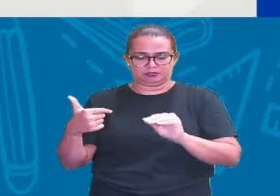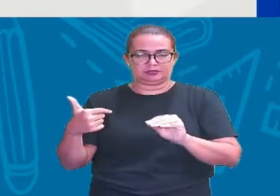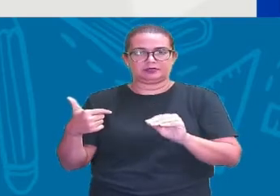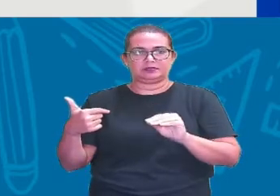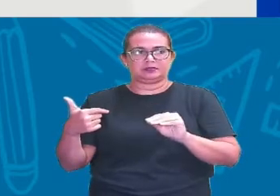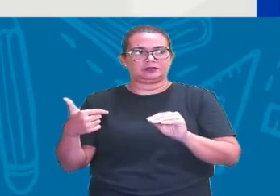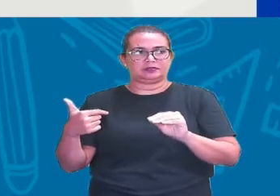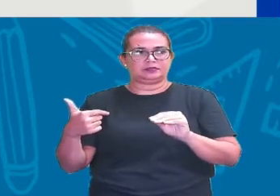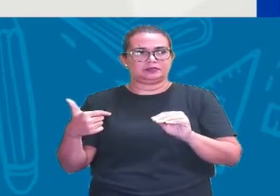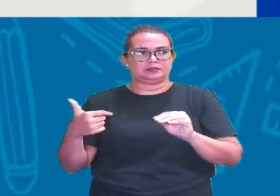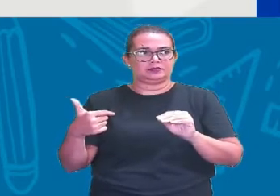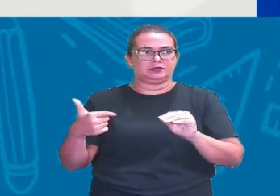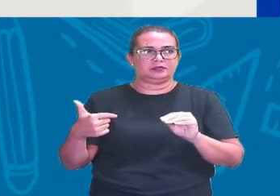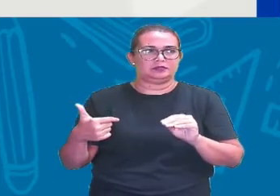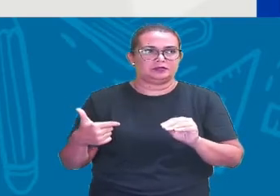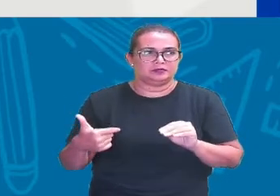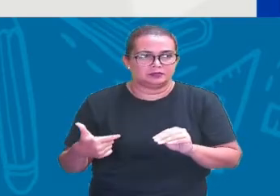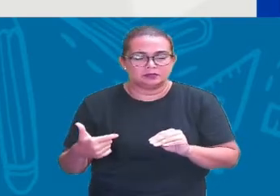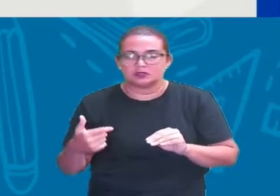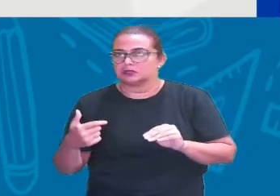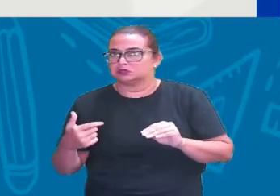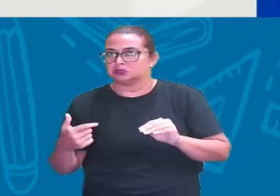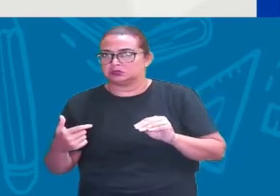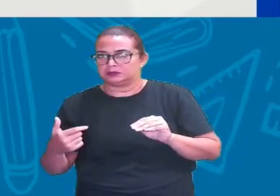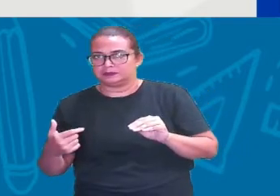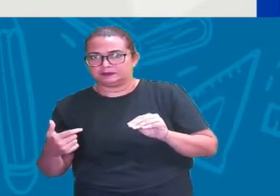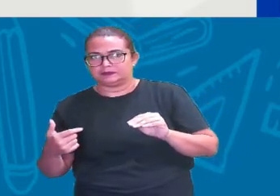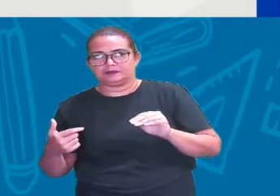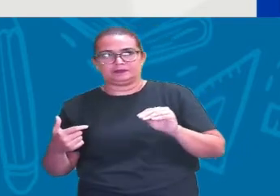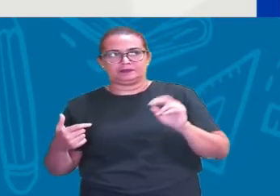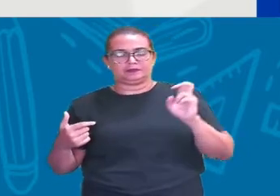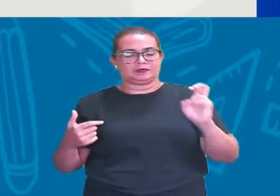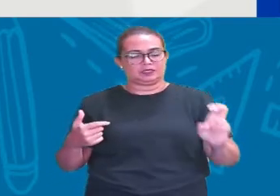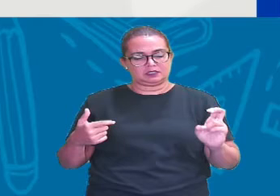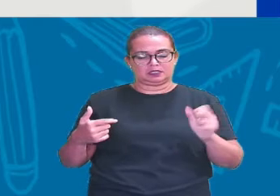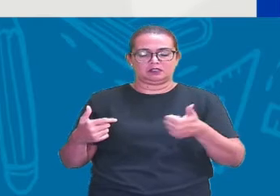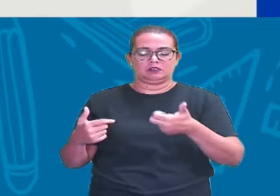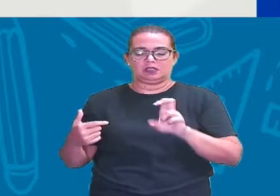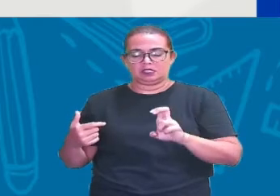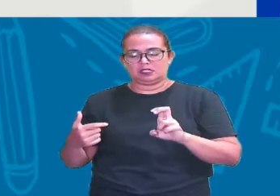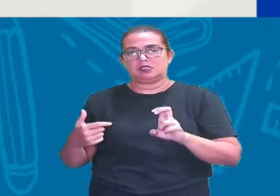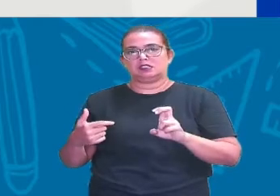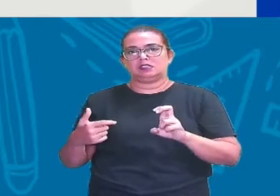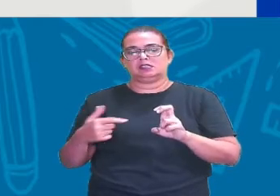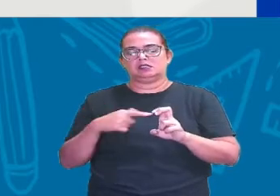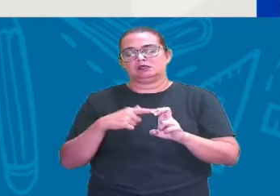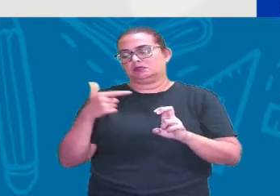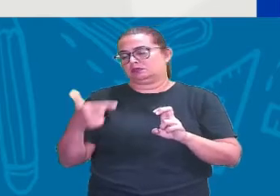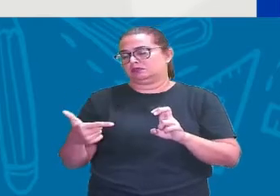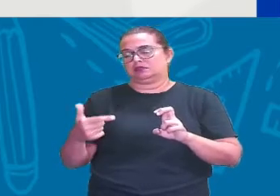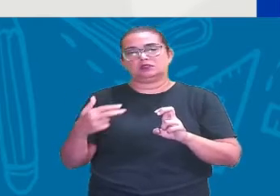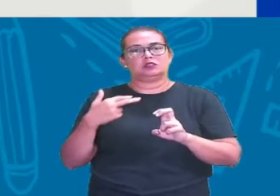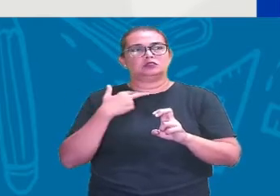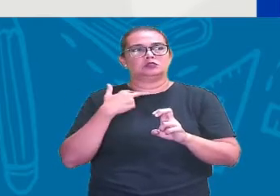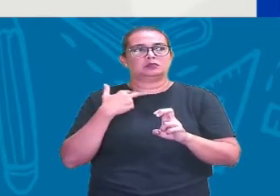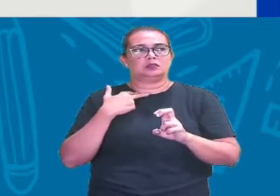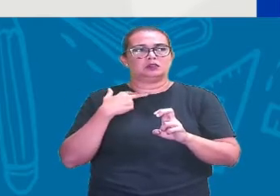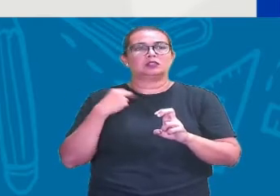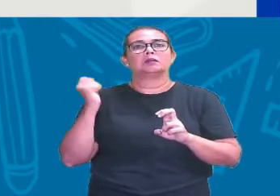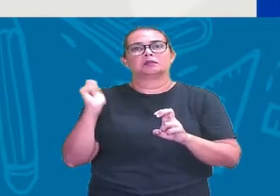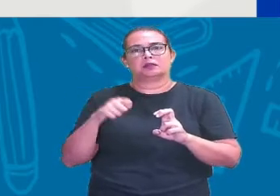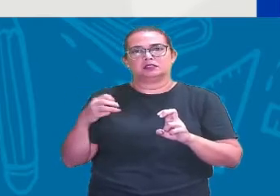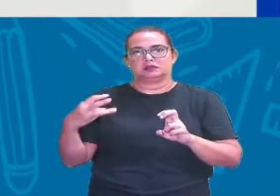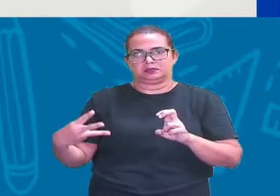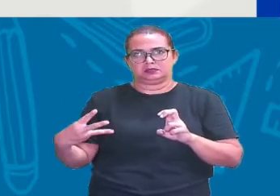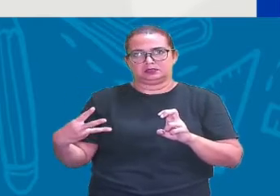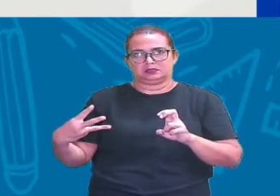Se eu não uso, repete. 5 e 15. 5 e 15, o 15 dá para dividir por